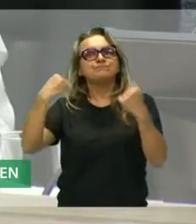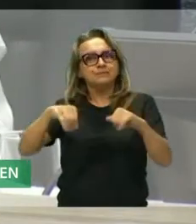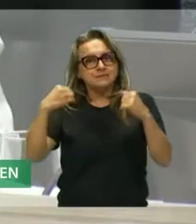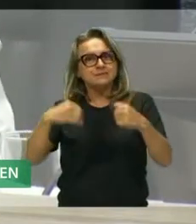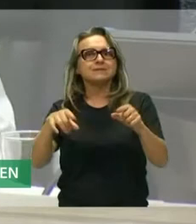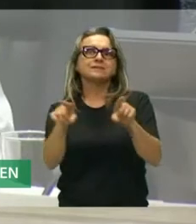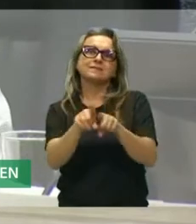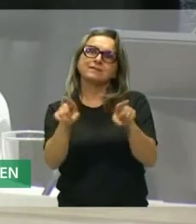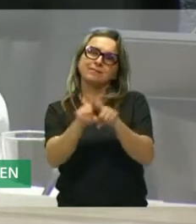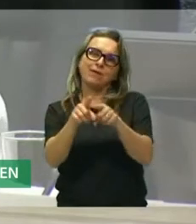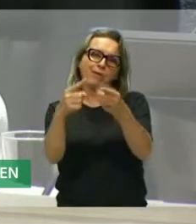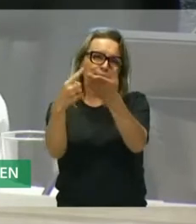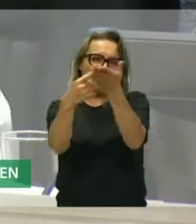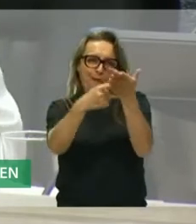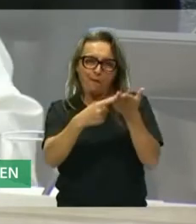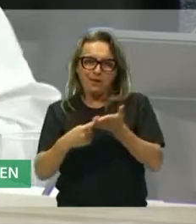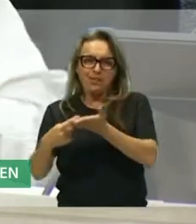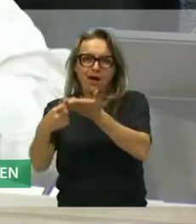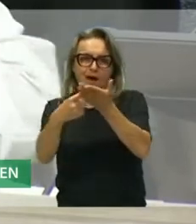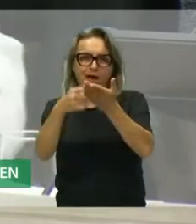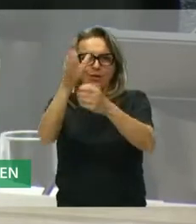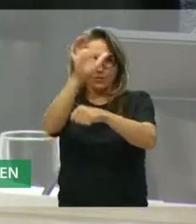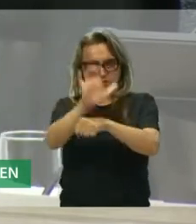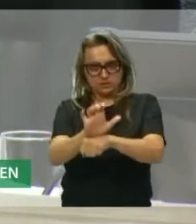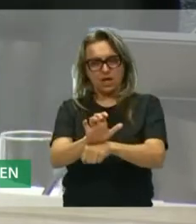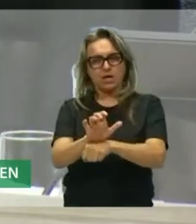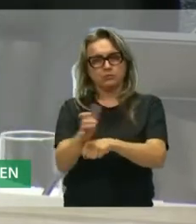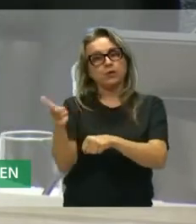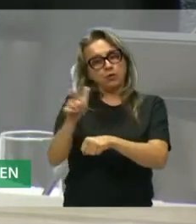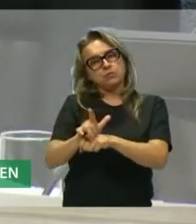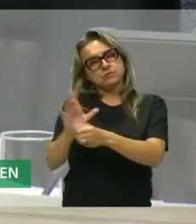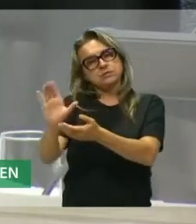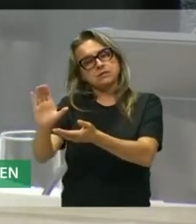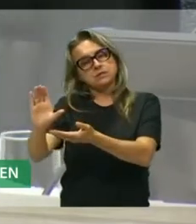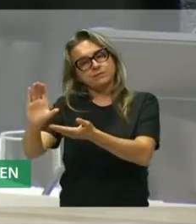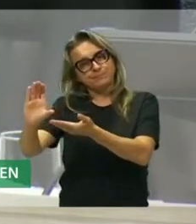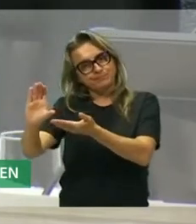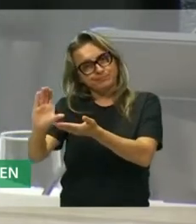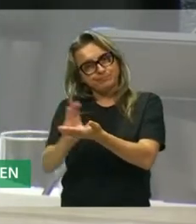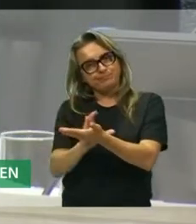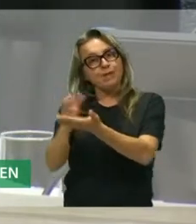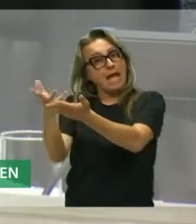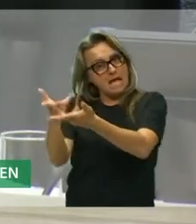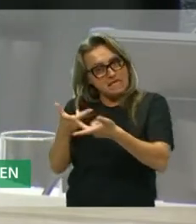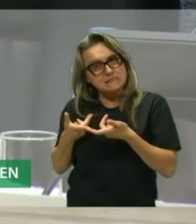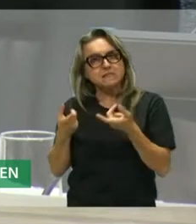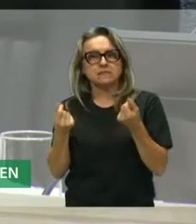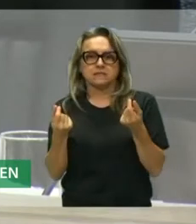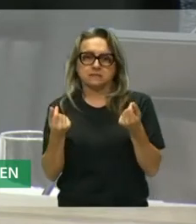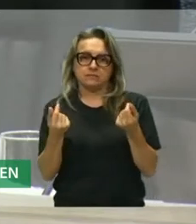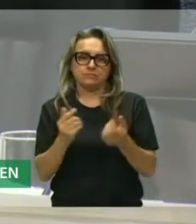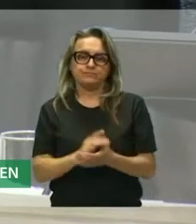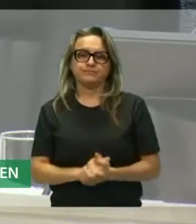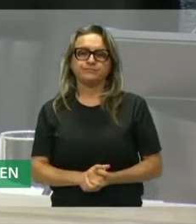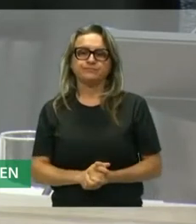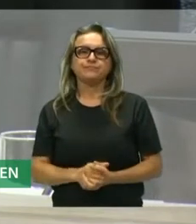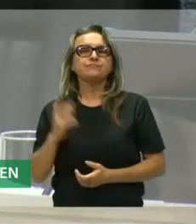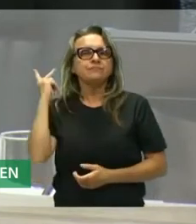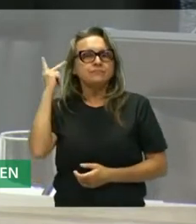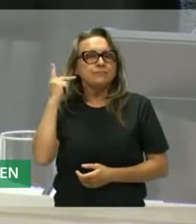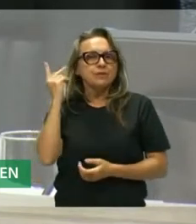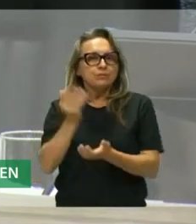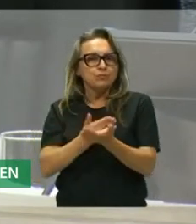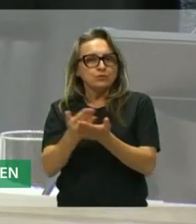também essas combinadas com o Estado para receber esse valor. No momento, até porque essa política começou há pouco